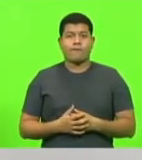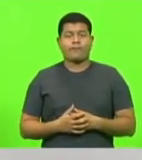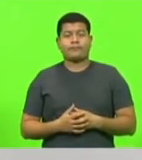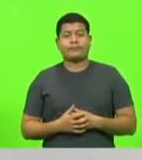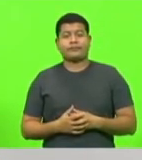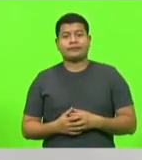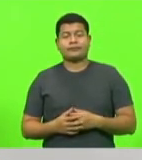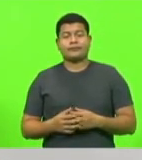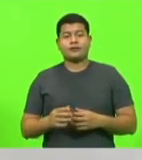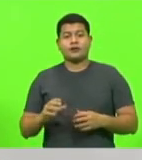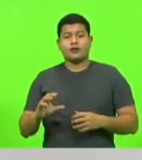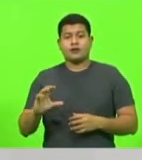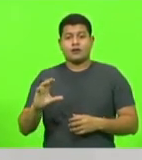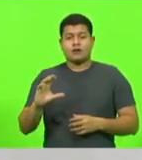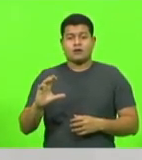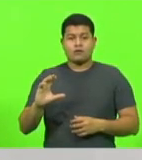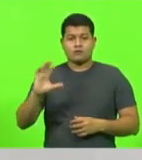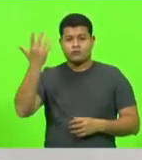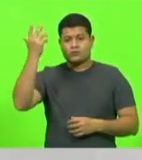em São Miguel do Oeste,